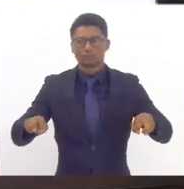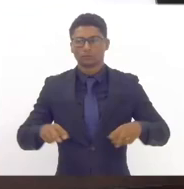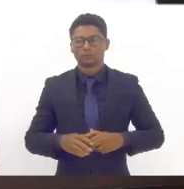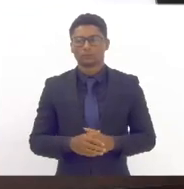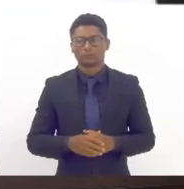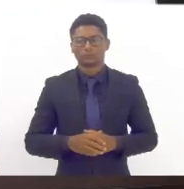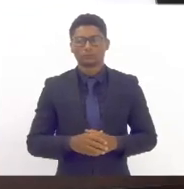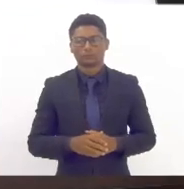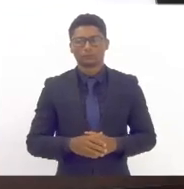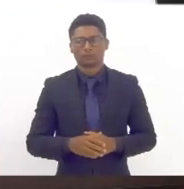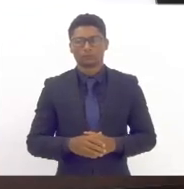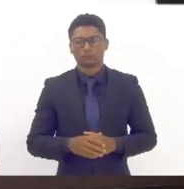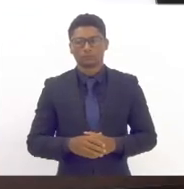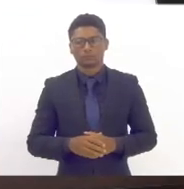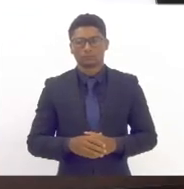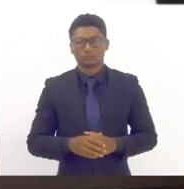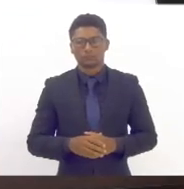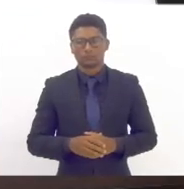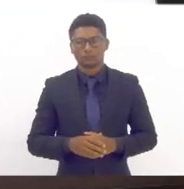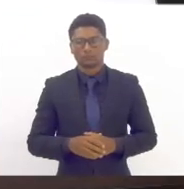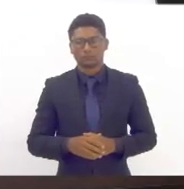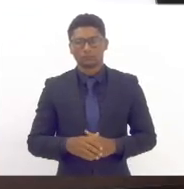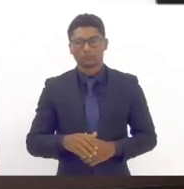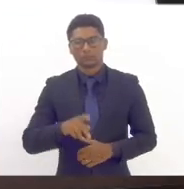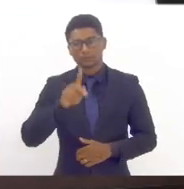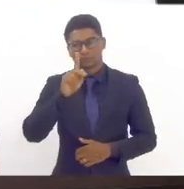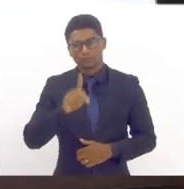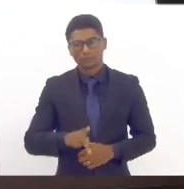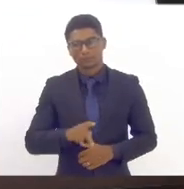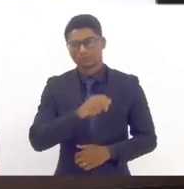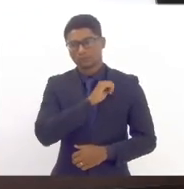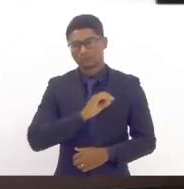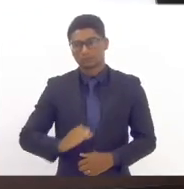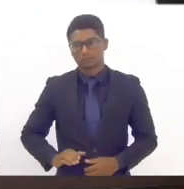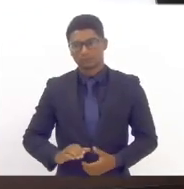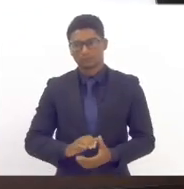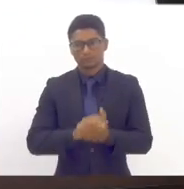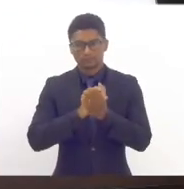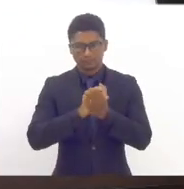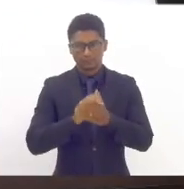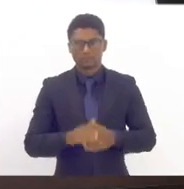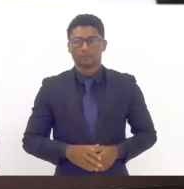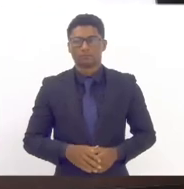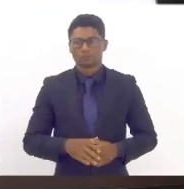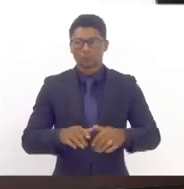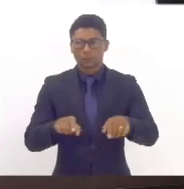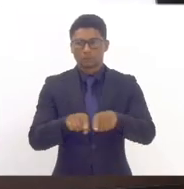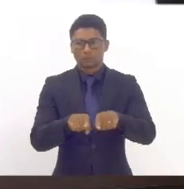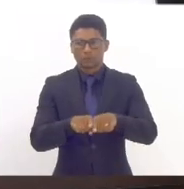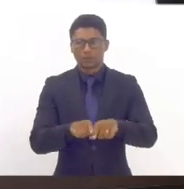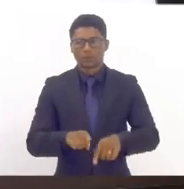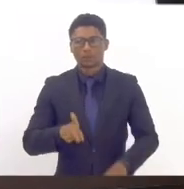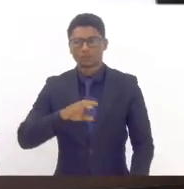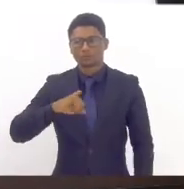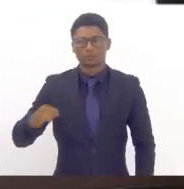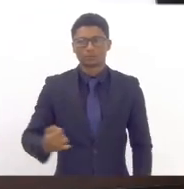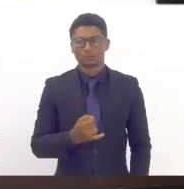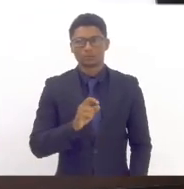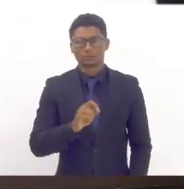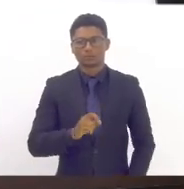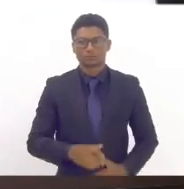na figura do presidente André Siciliano e, aproveitando, fazendo um parênteses, ou